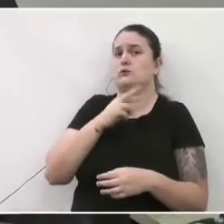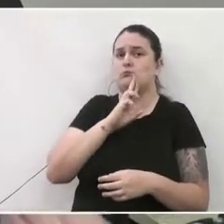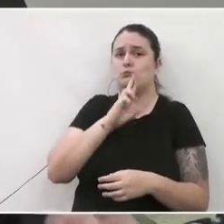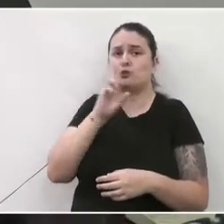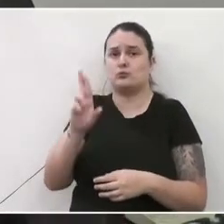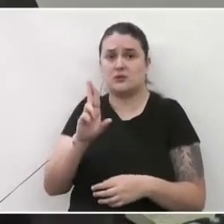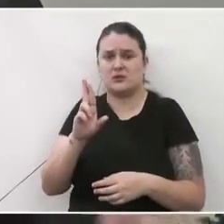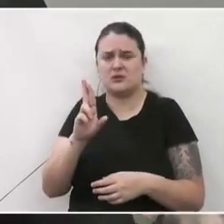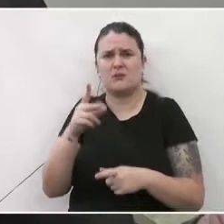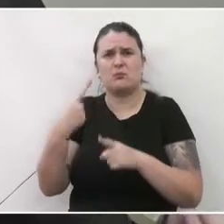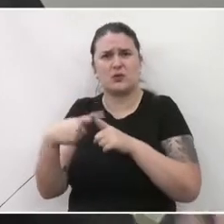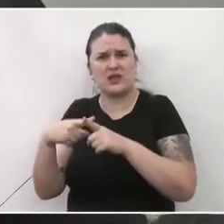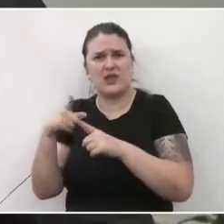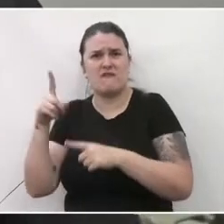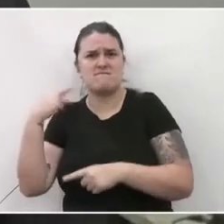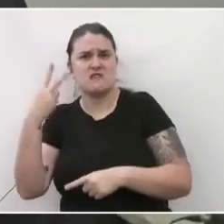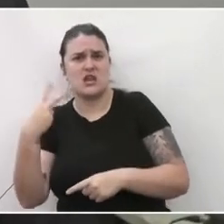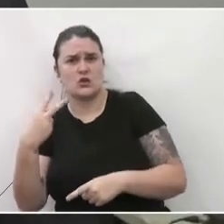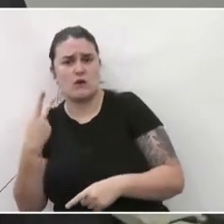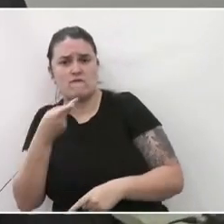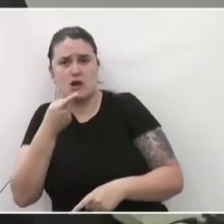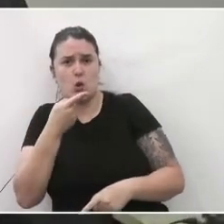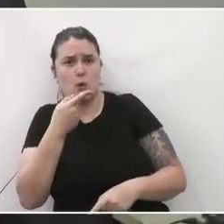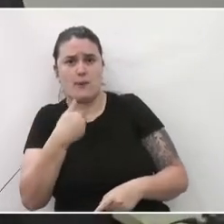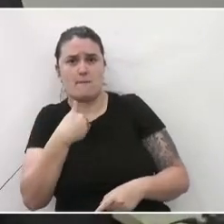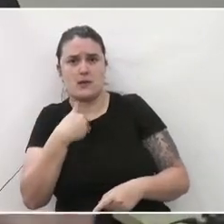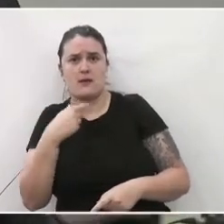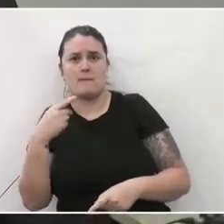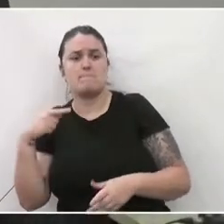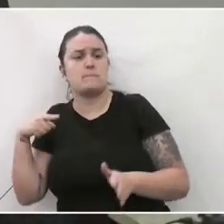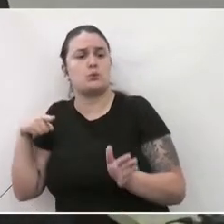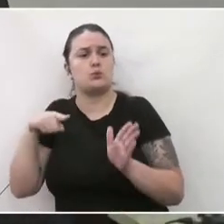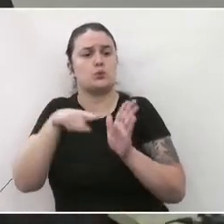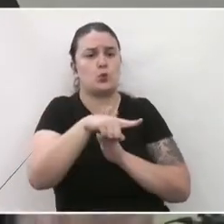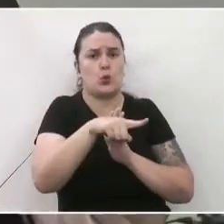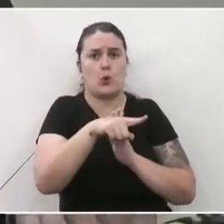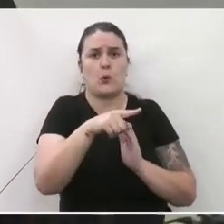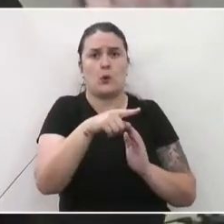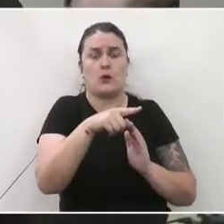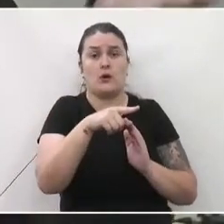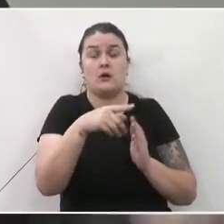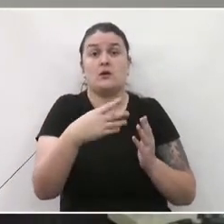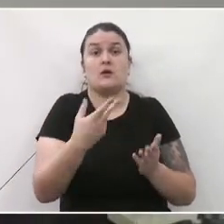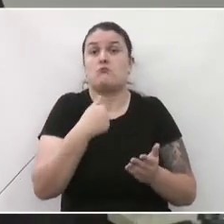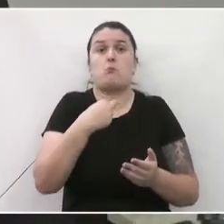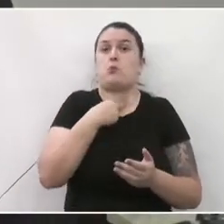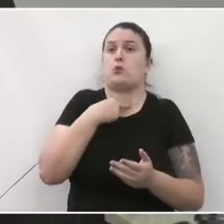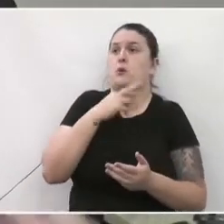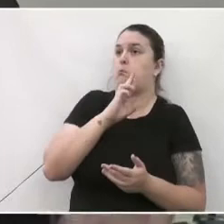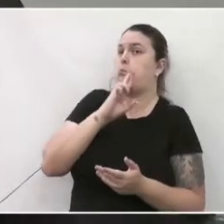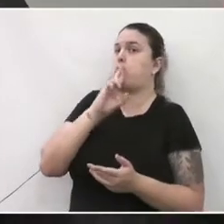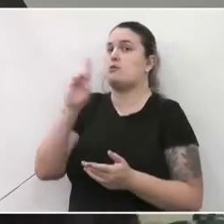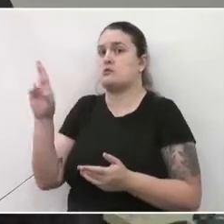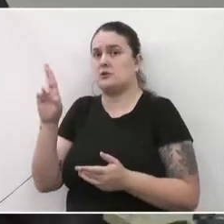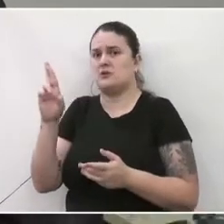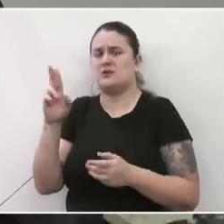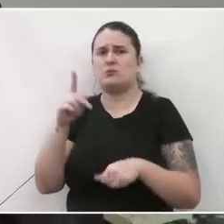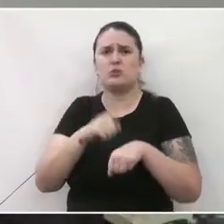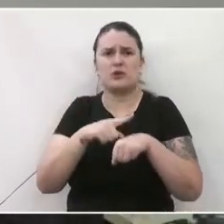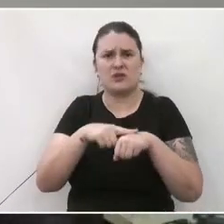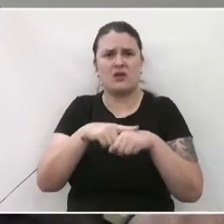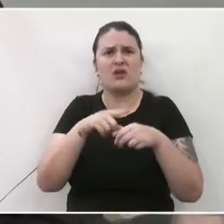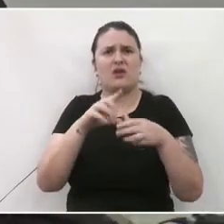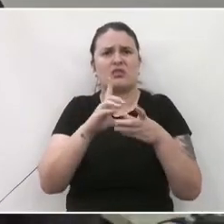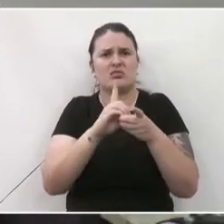responder, mesmo ele se dirigindo à minha pessoa, né? Eu acho que nós estamos numa democracia. A partir do momento em